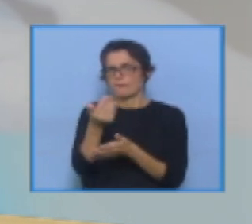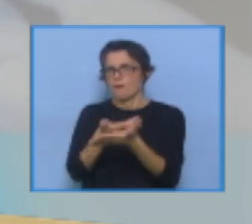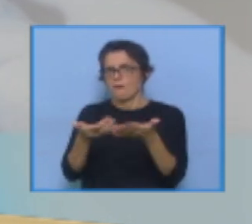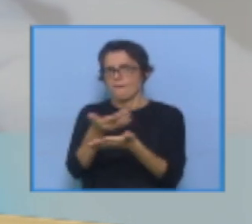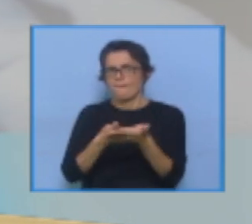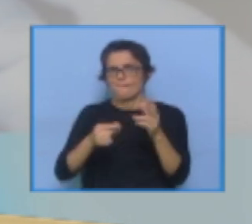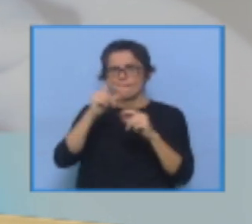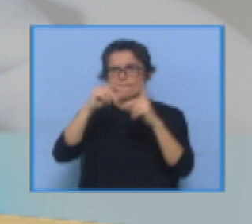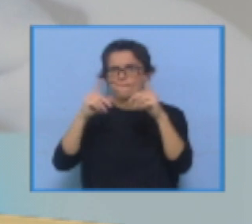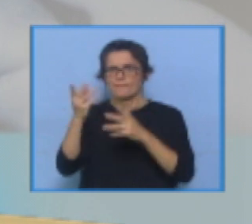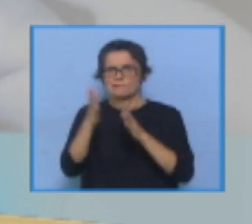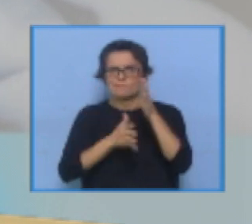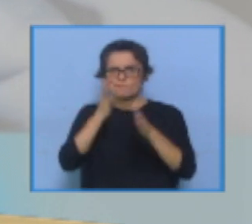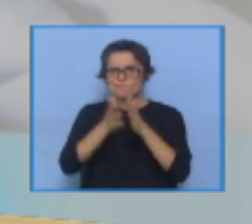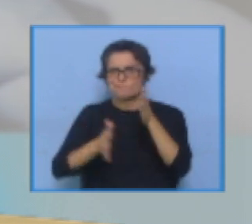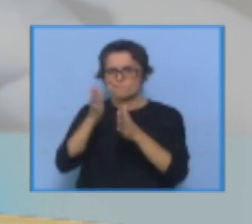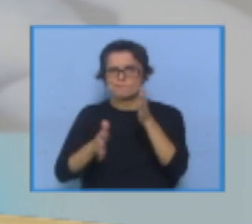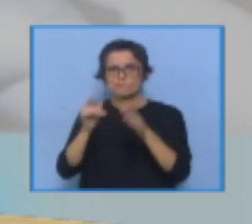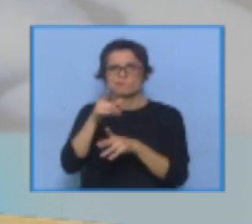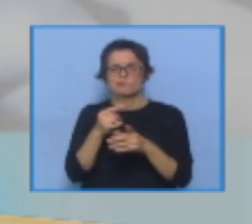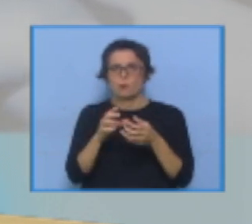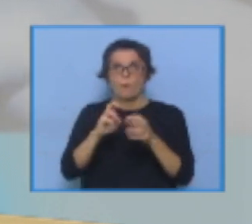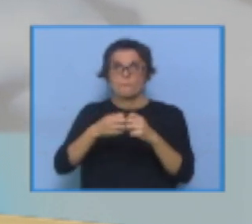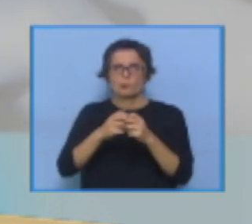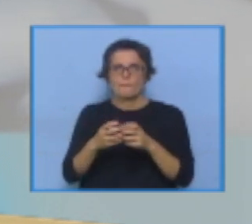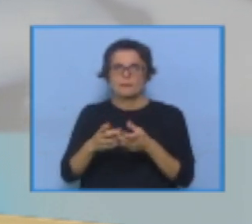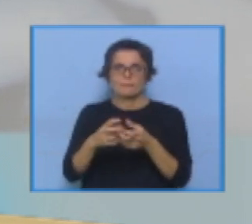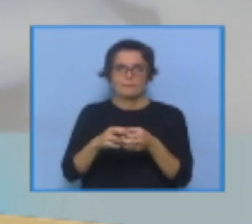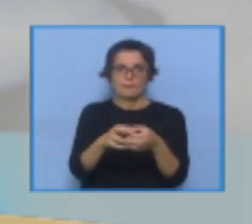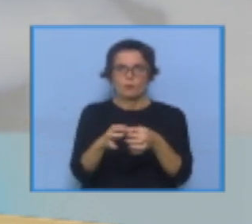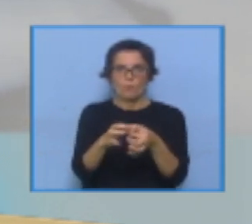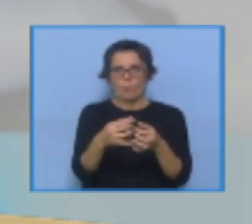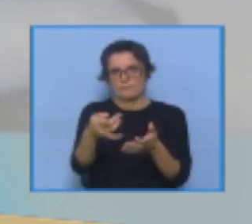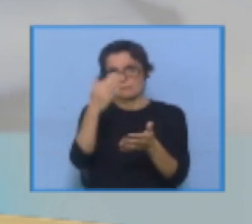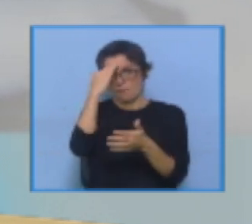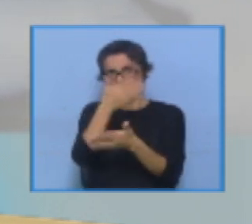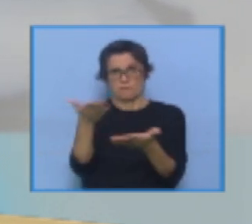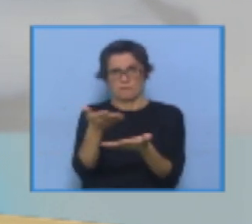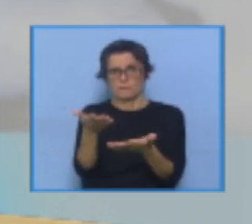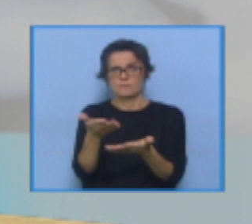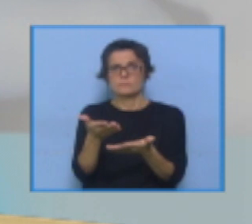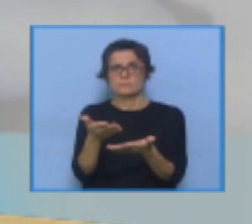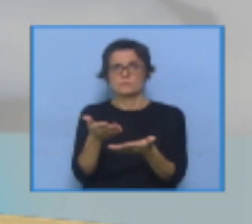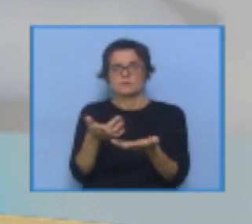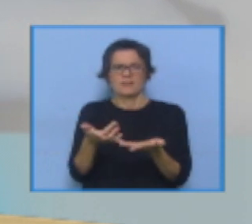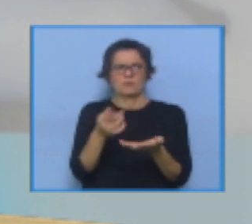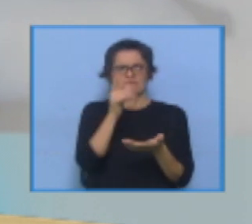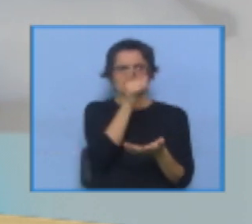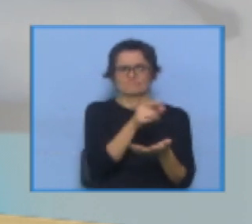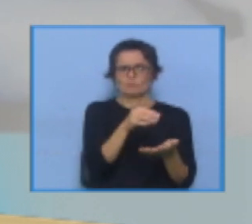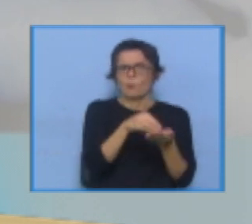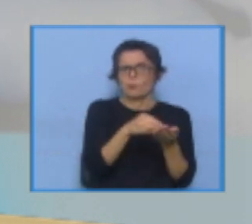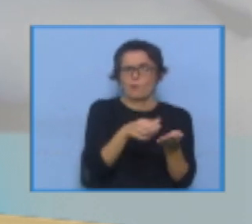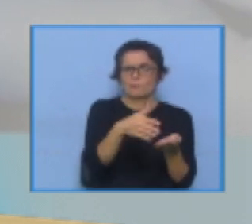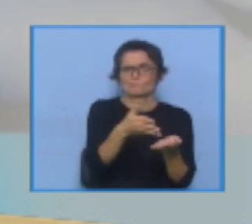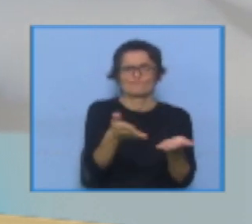índices de produtividade, dos problemas de coesão que hoje enfrenta, e no meio de tudo isto, como ficam os